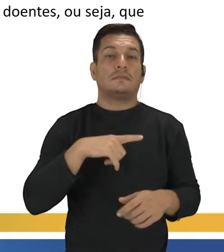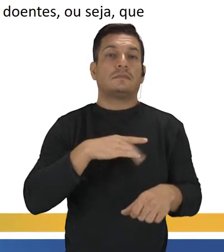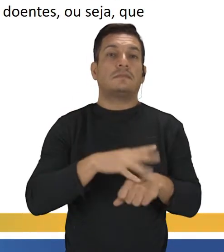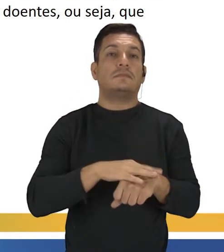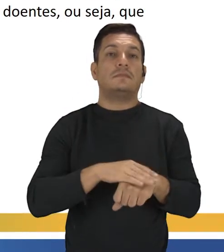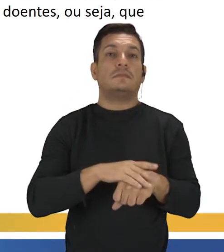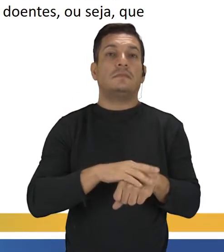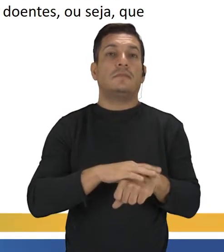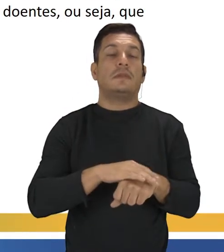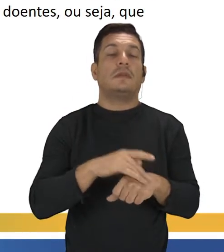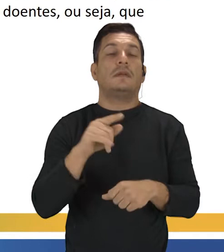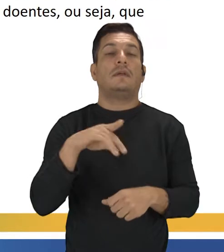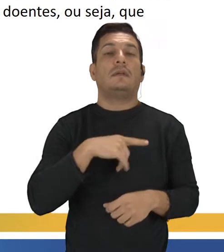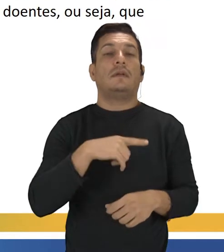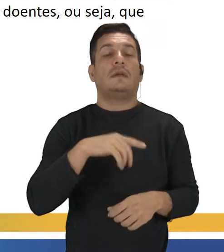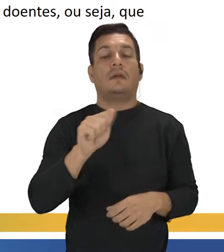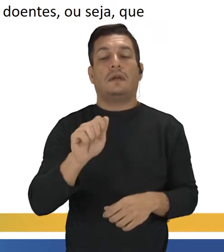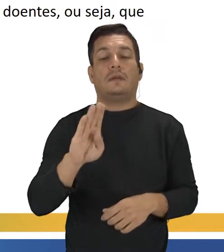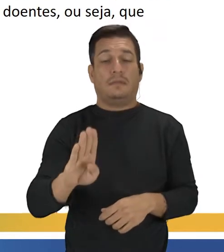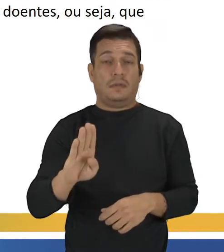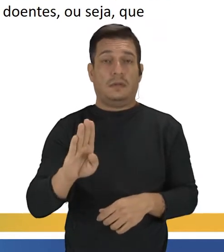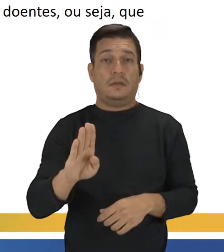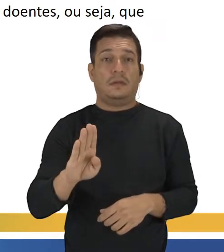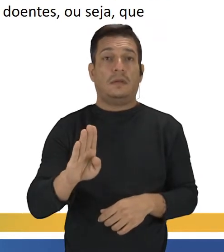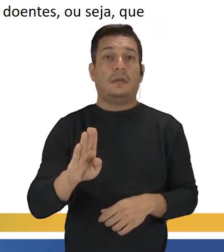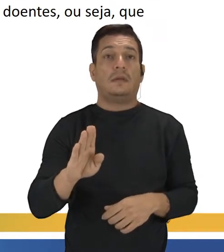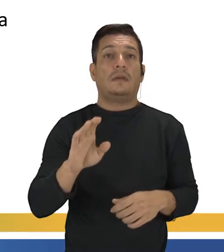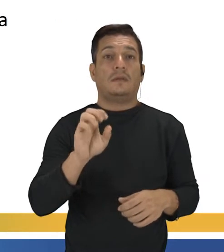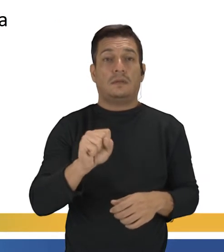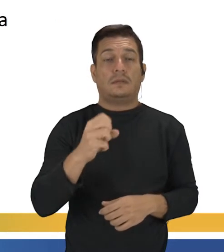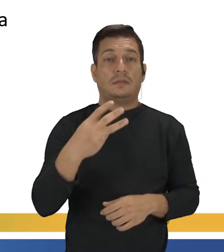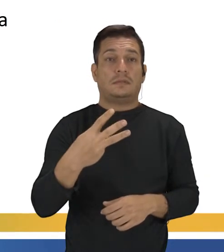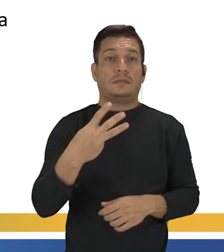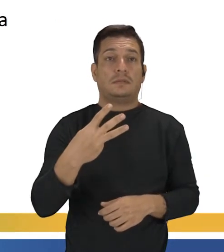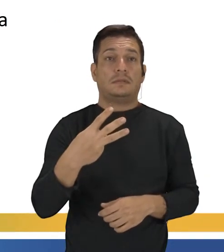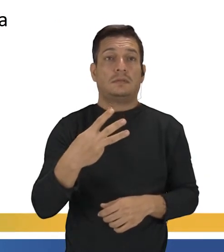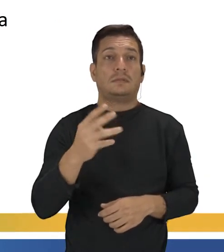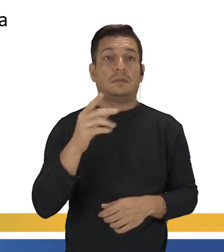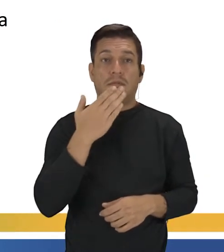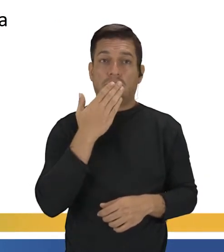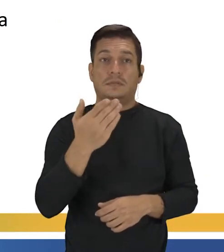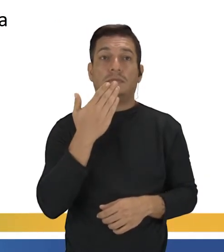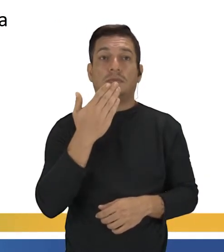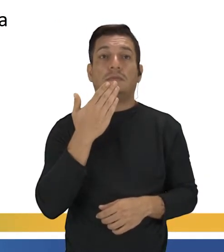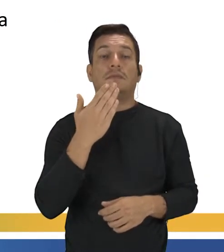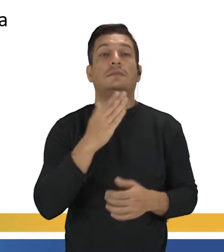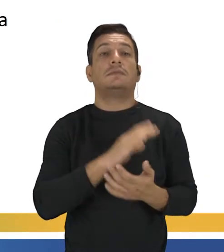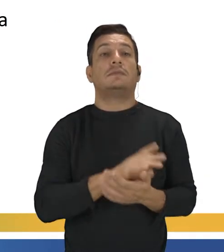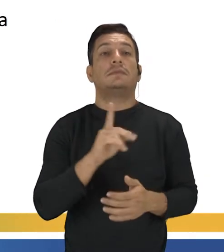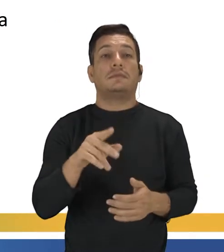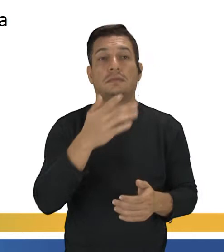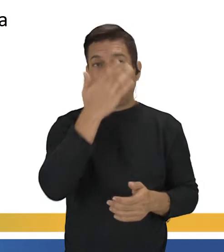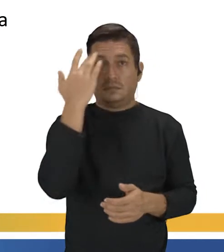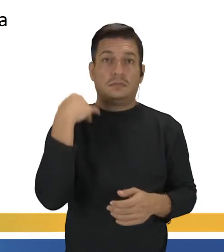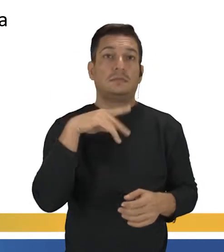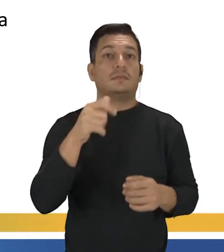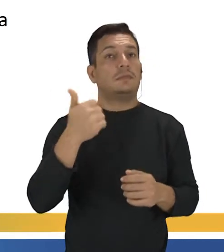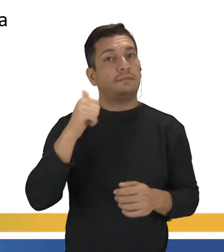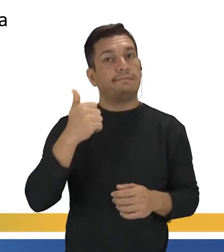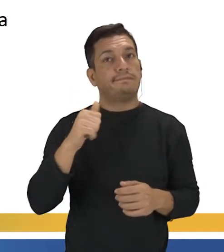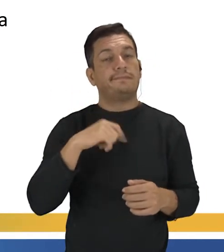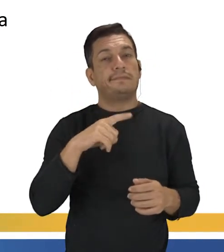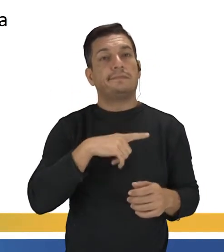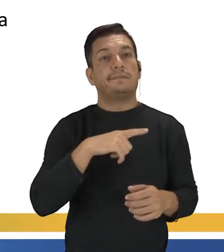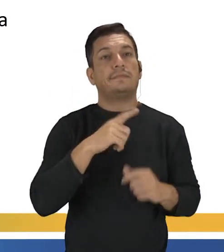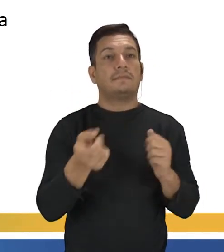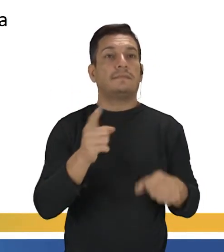doença quem tem A e B, ou seja, 83, que é o que está pedindo aqui, ó, são as pessoas examinadas que